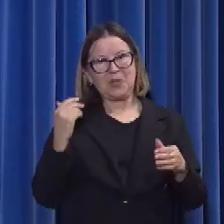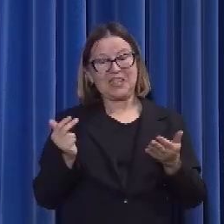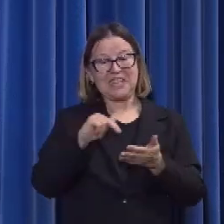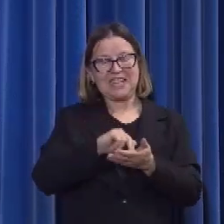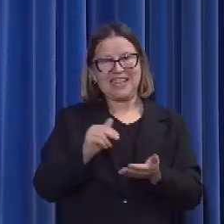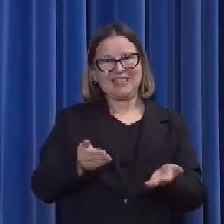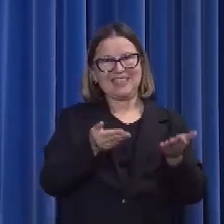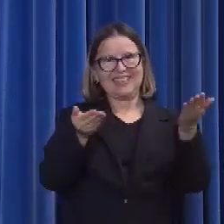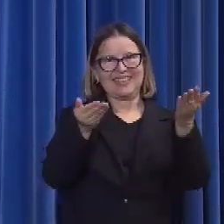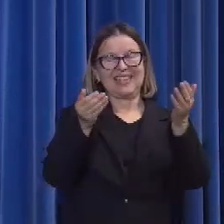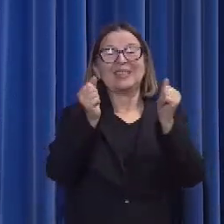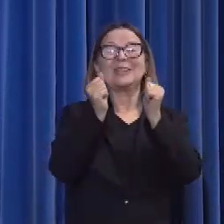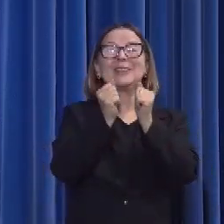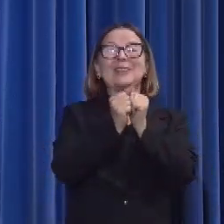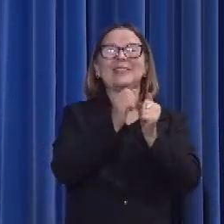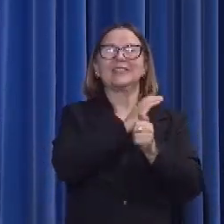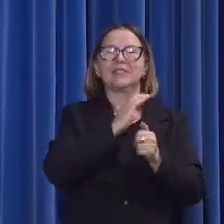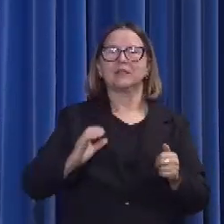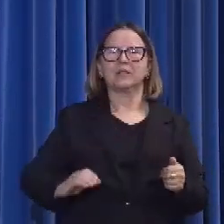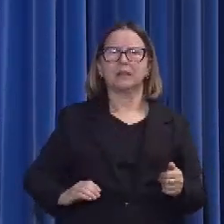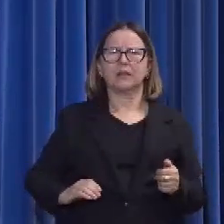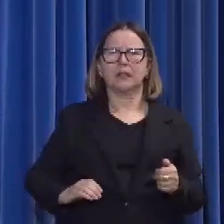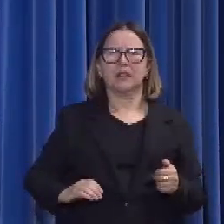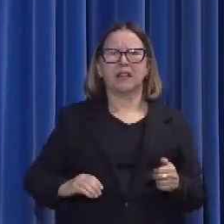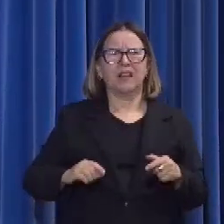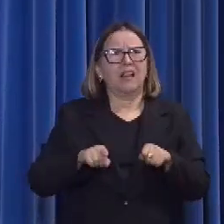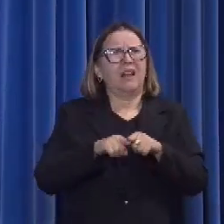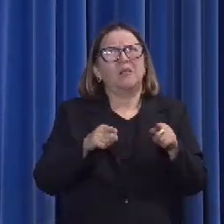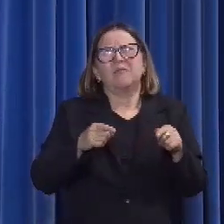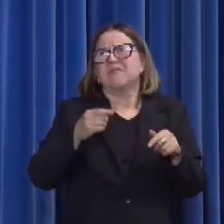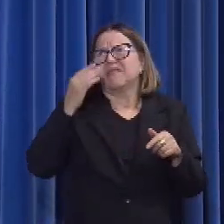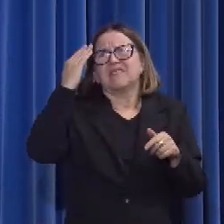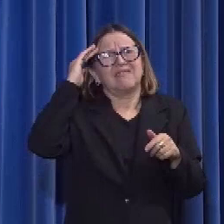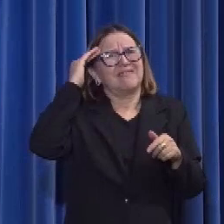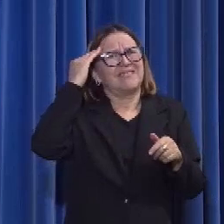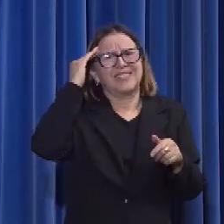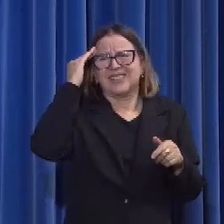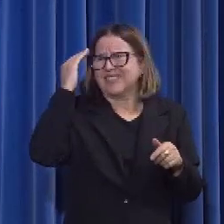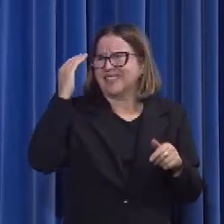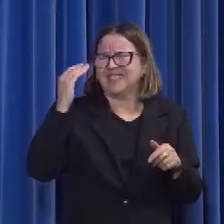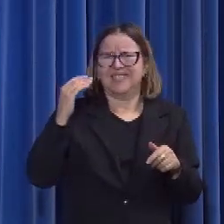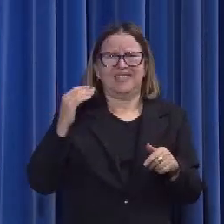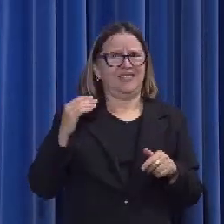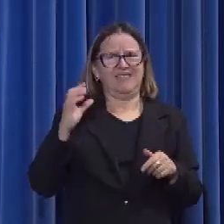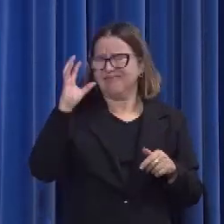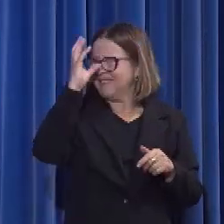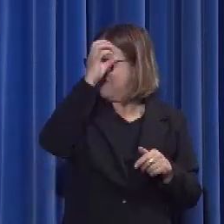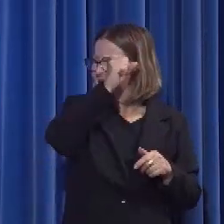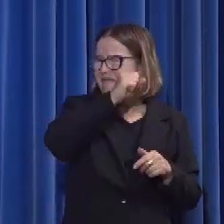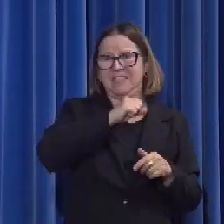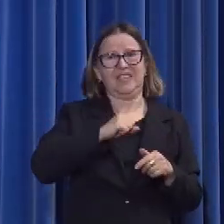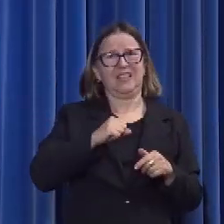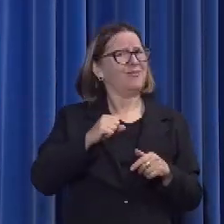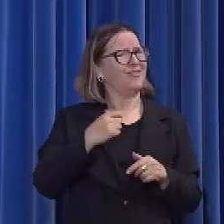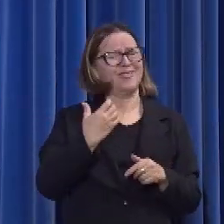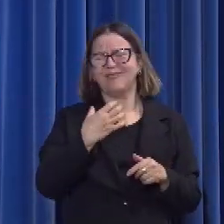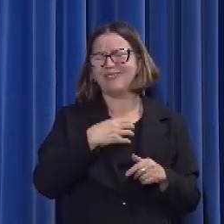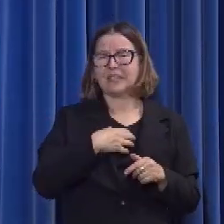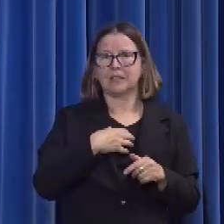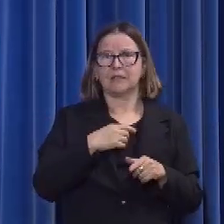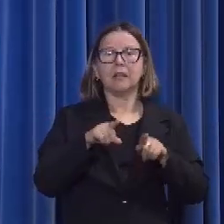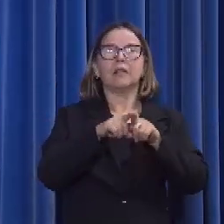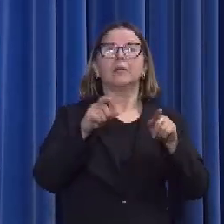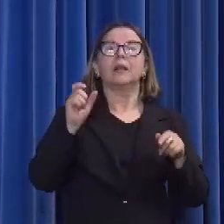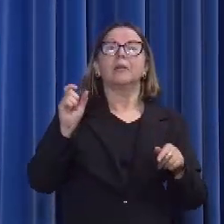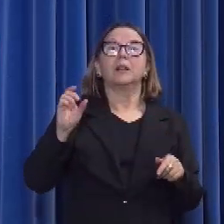palavra. Eu não entendo isso, eu não sinto isso, eu não compreendo isso. Mas a palavra está dizendo, Senhor, opera para a